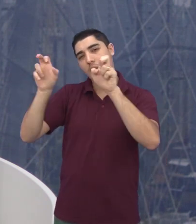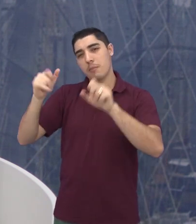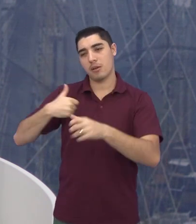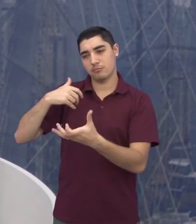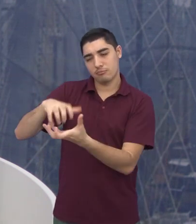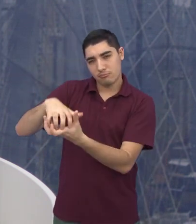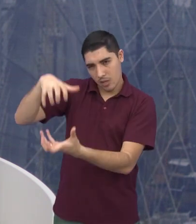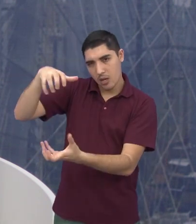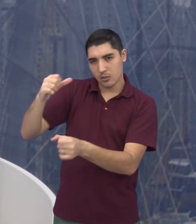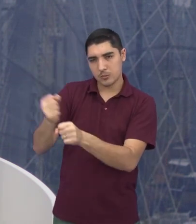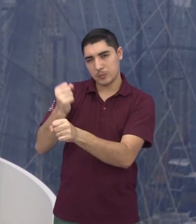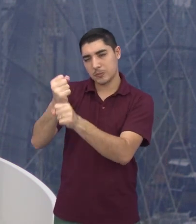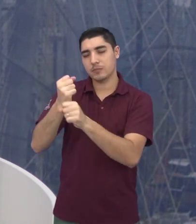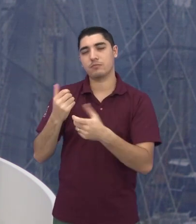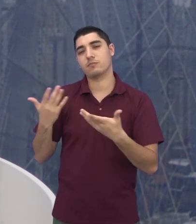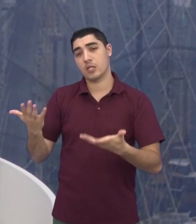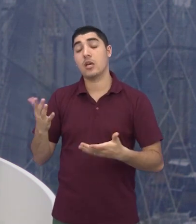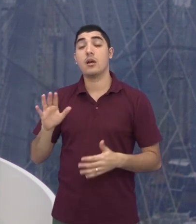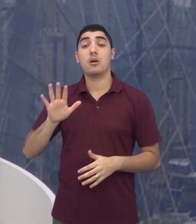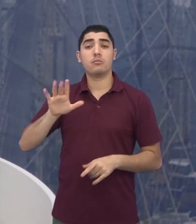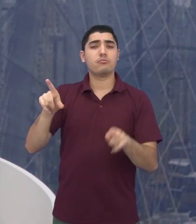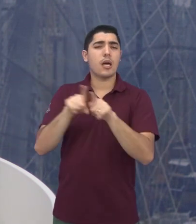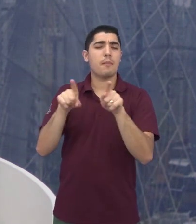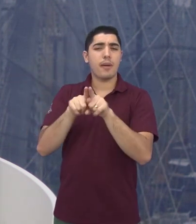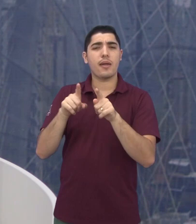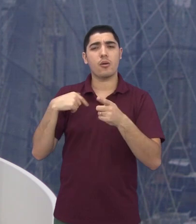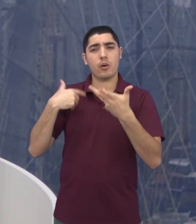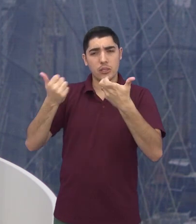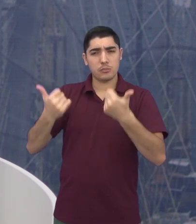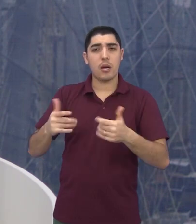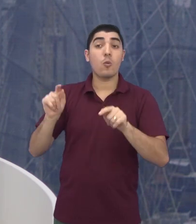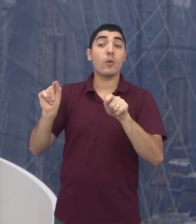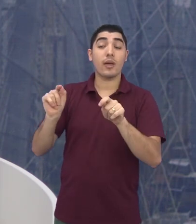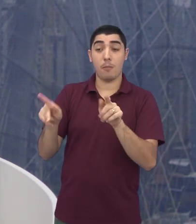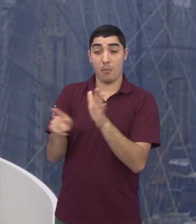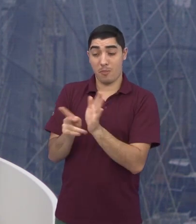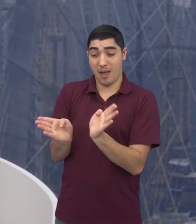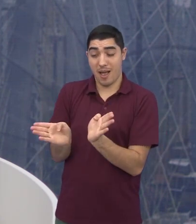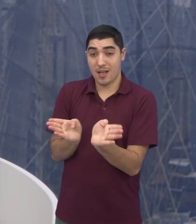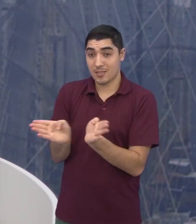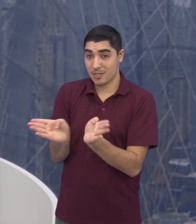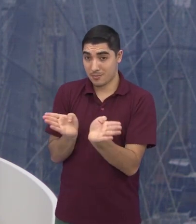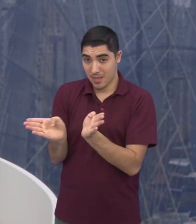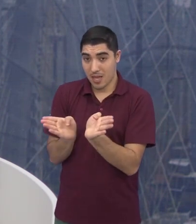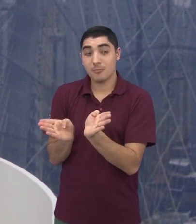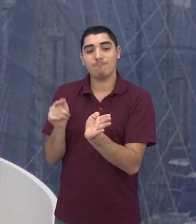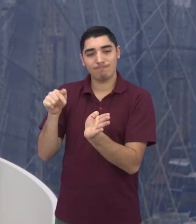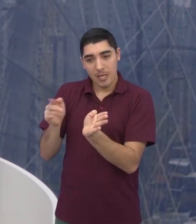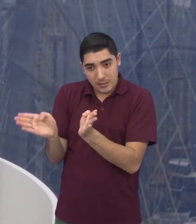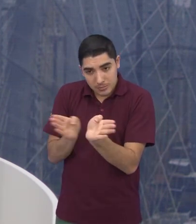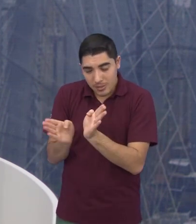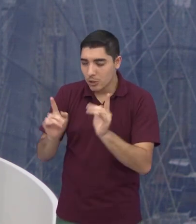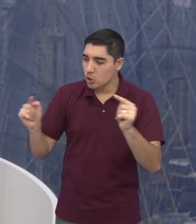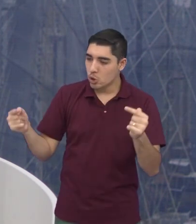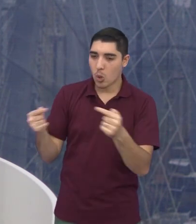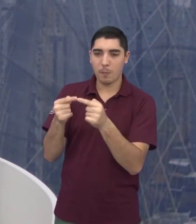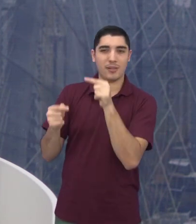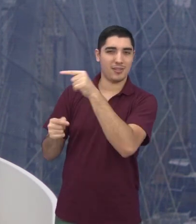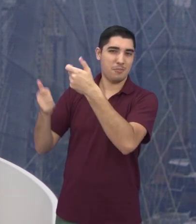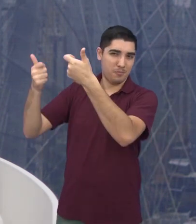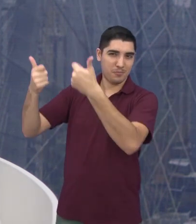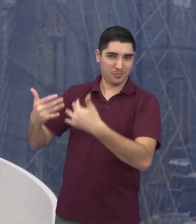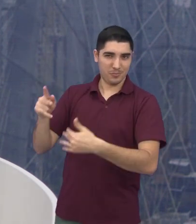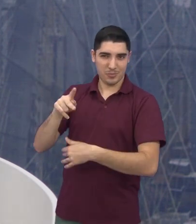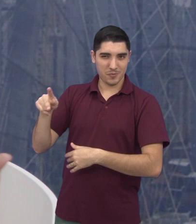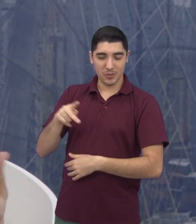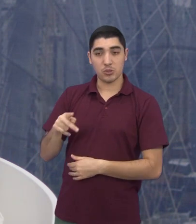Em relação à nossa cidade, eu gostaria de falar novamente a situação da acessibilidade, que faz muito sentido com o que a professora falou, né? Então,